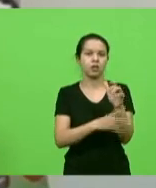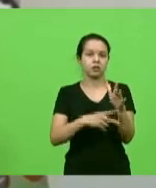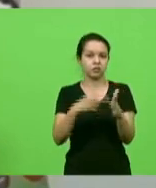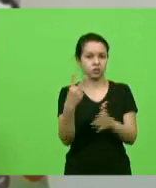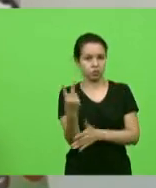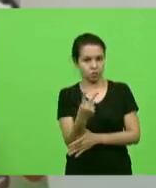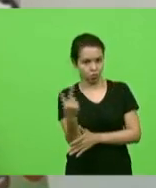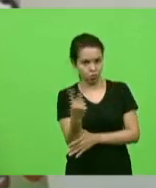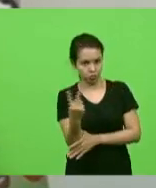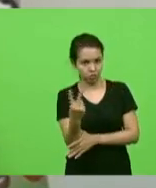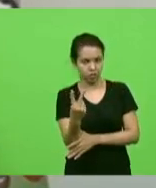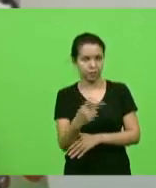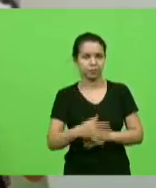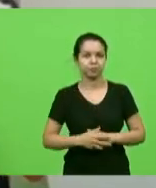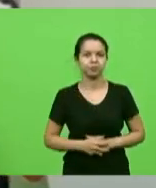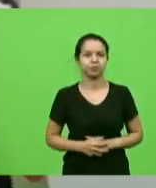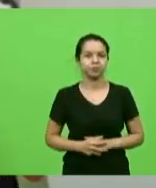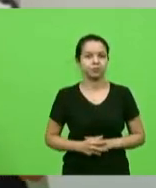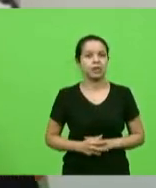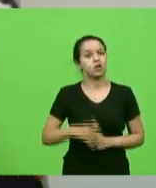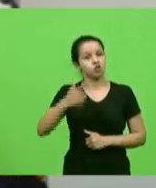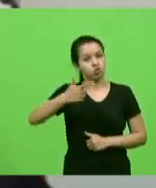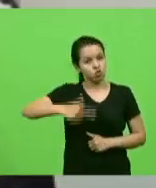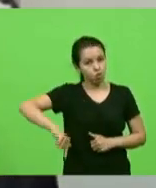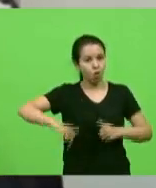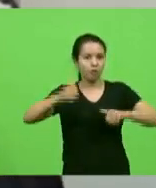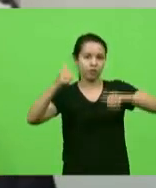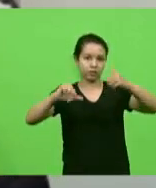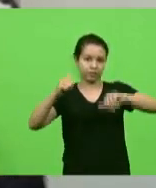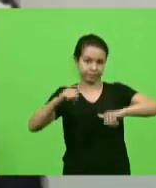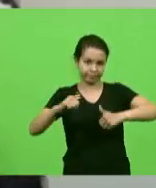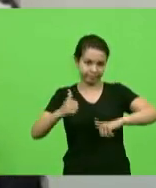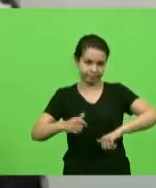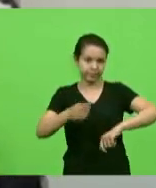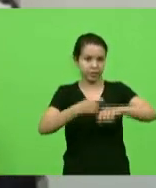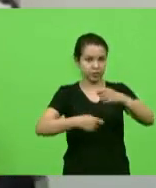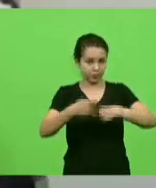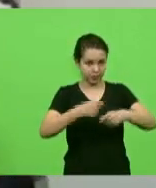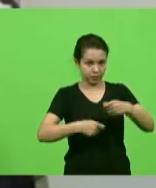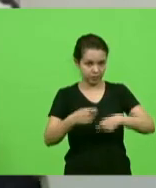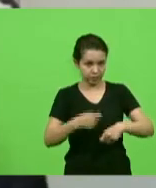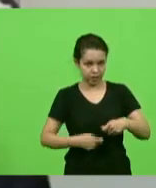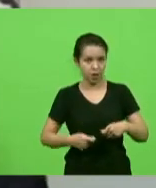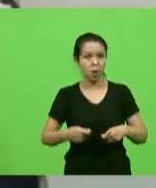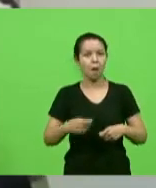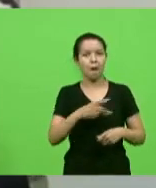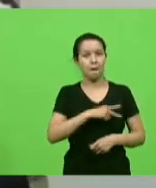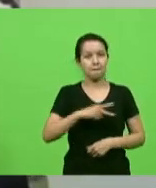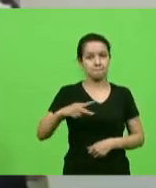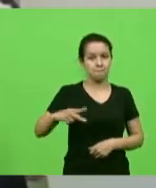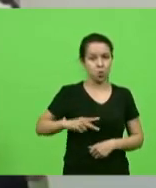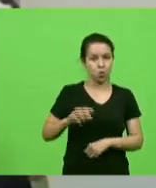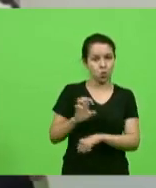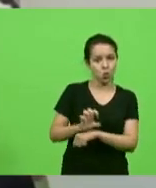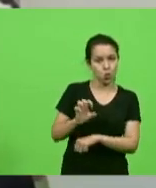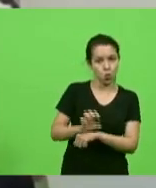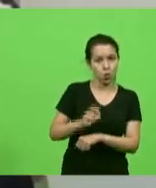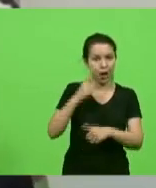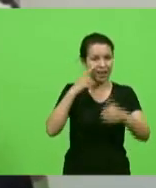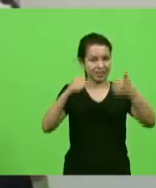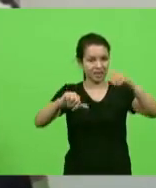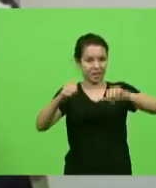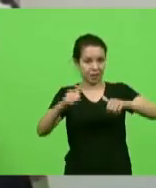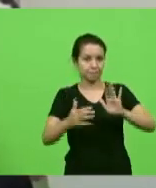segunda colocada e consequente revisão pela administração pública Estadual da análise das propostas